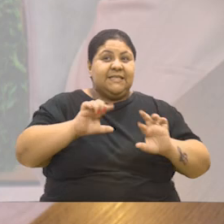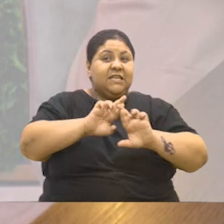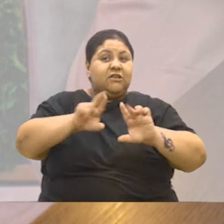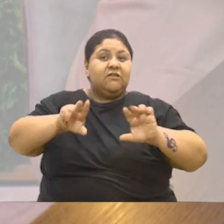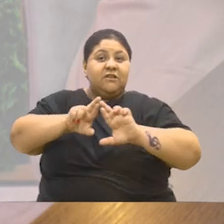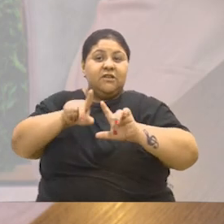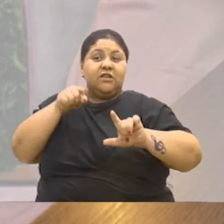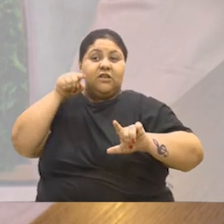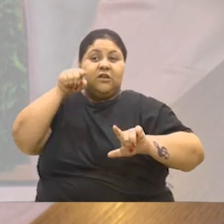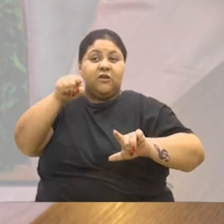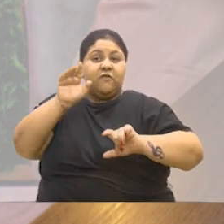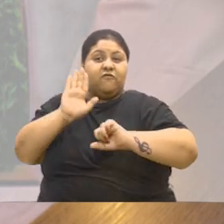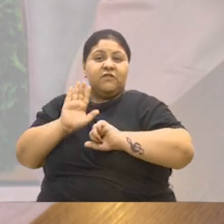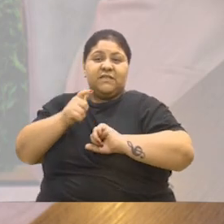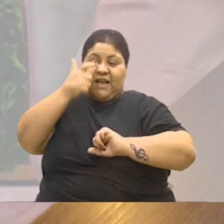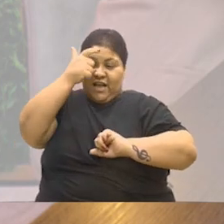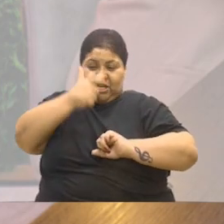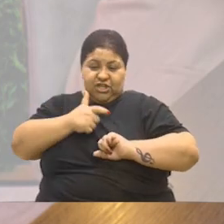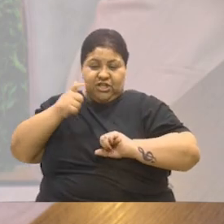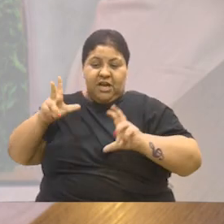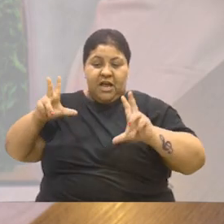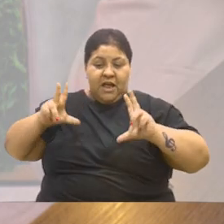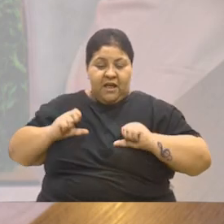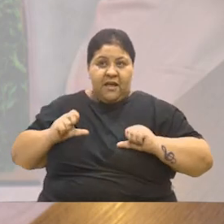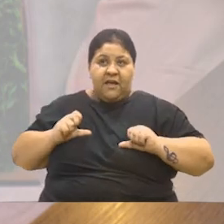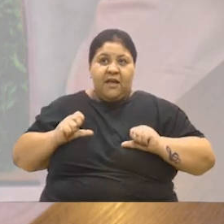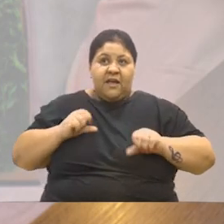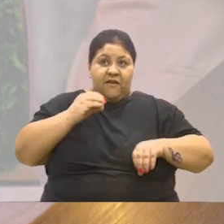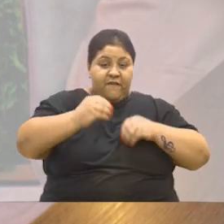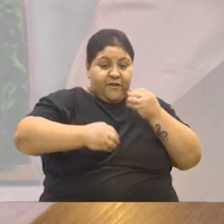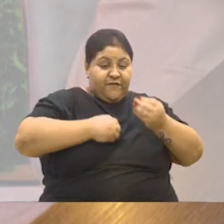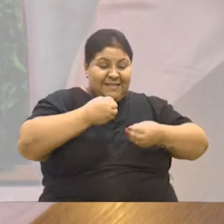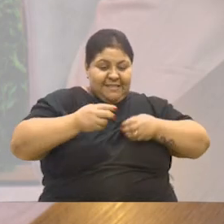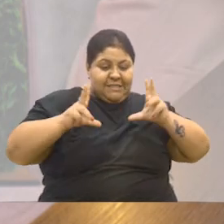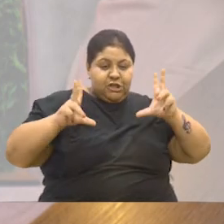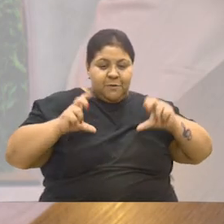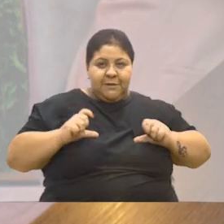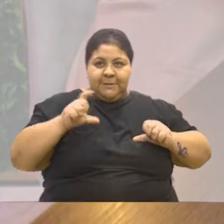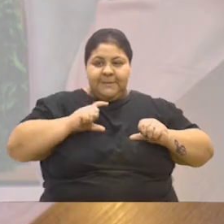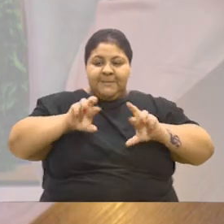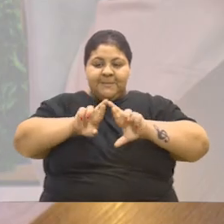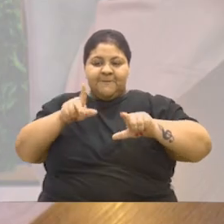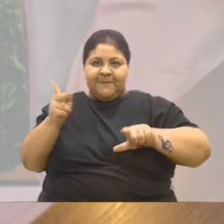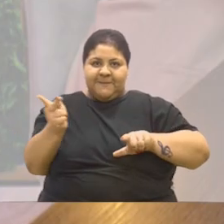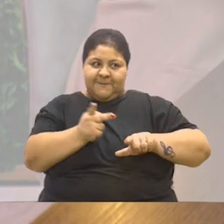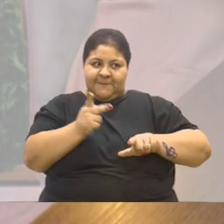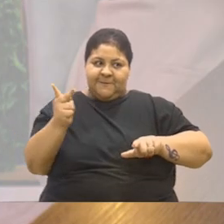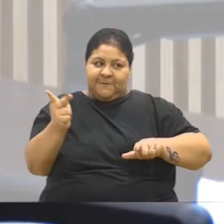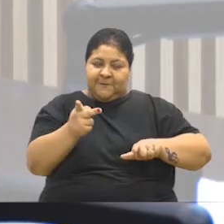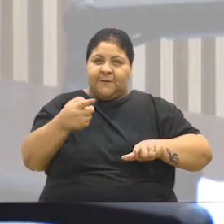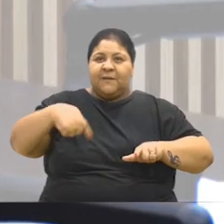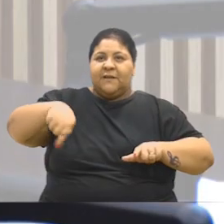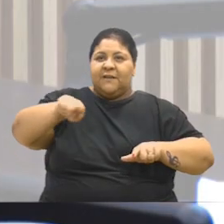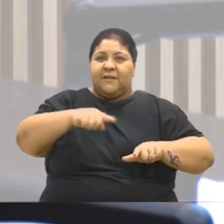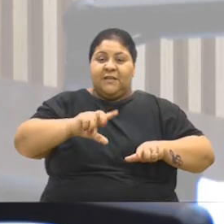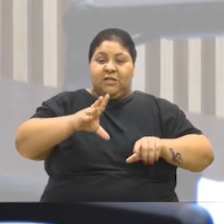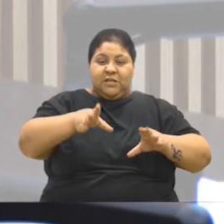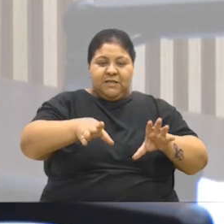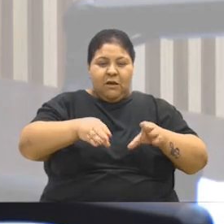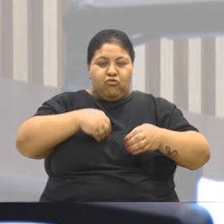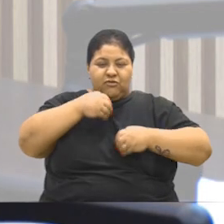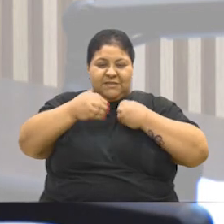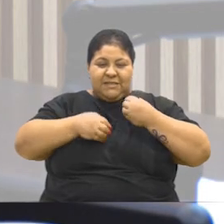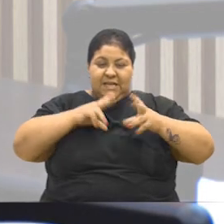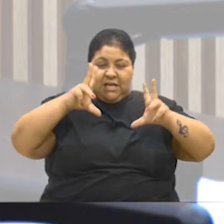muita diferença entre você achar que você é merecedor e você se sentir merecedor. Quando a gente não se